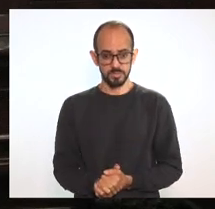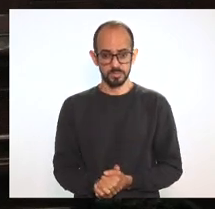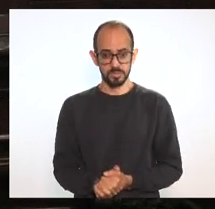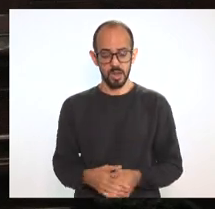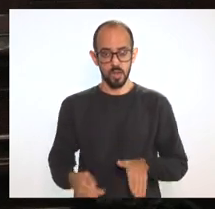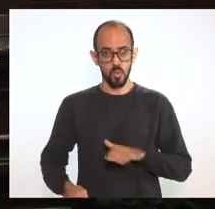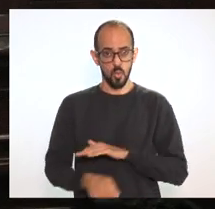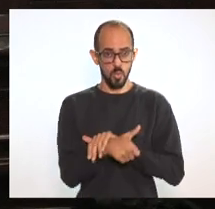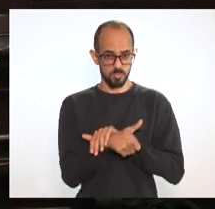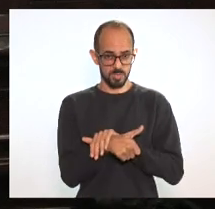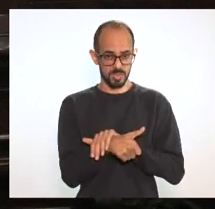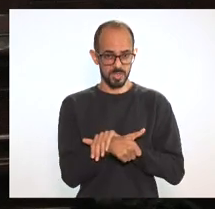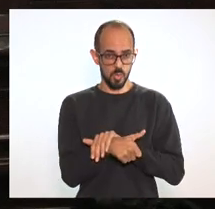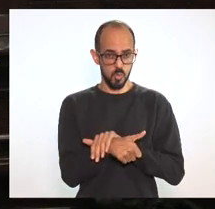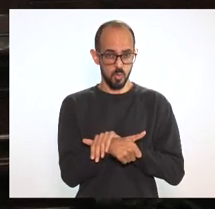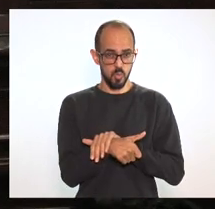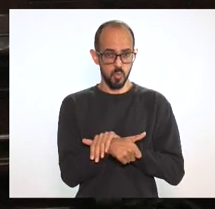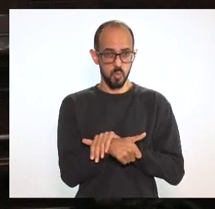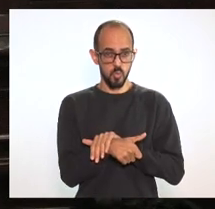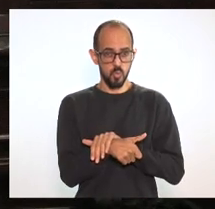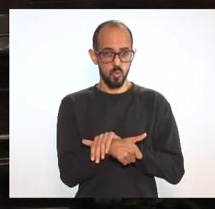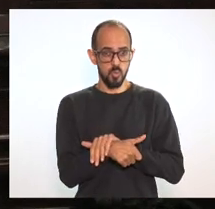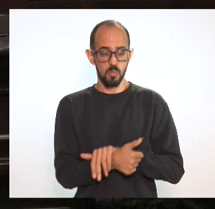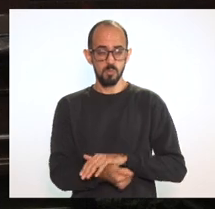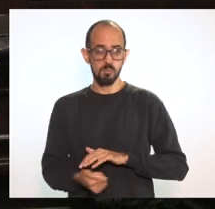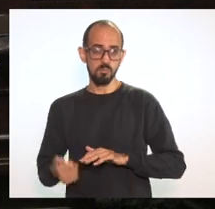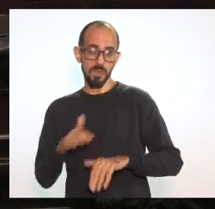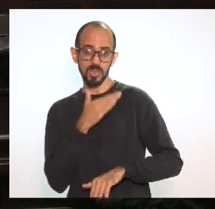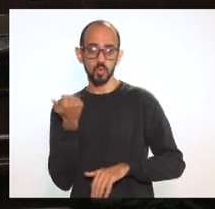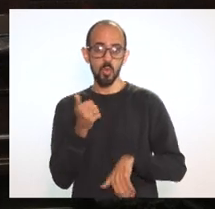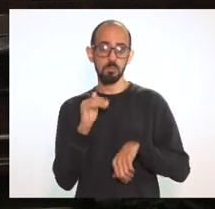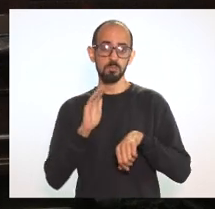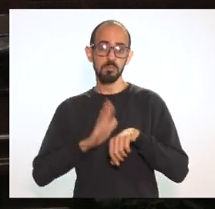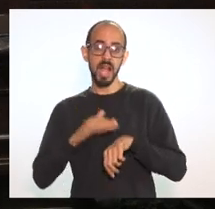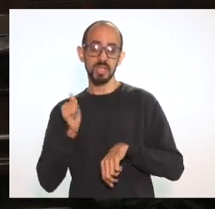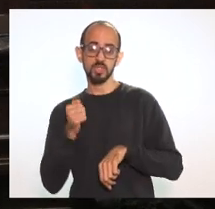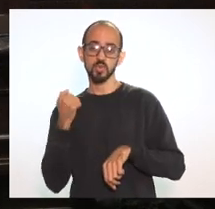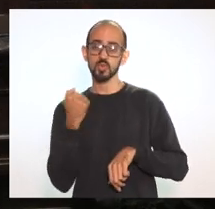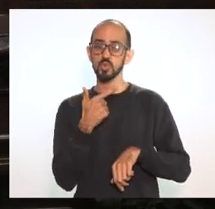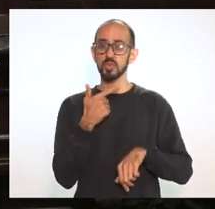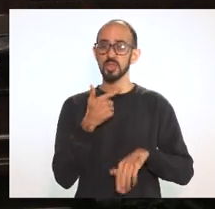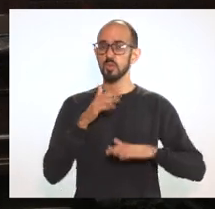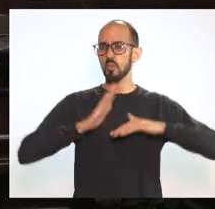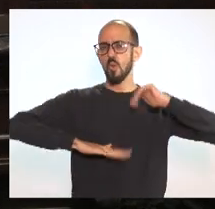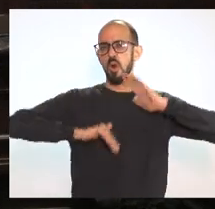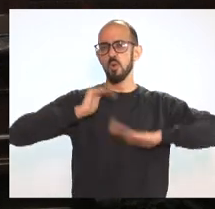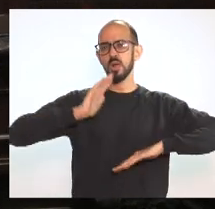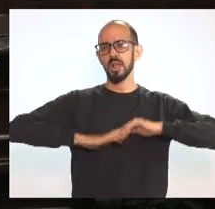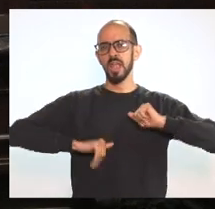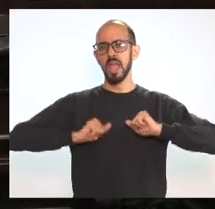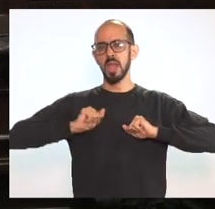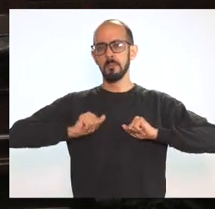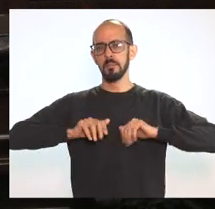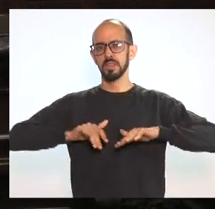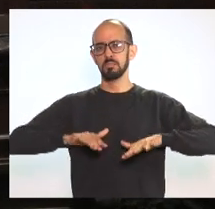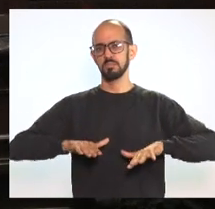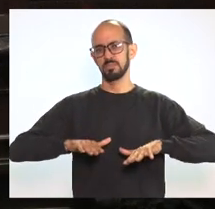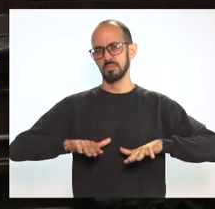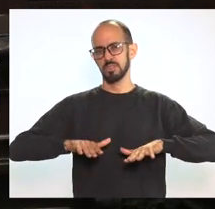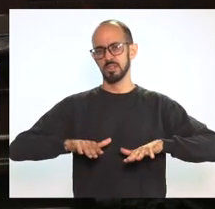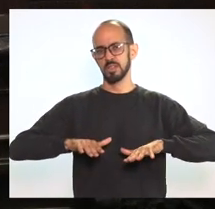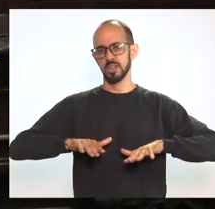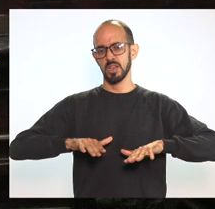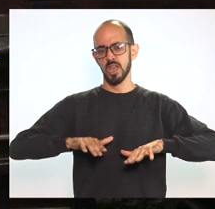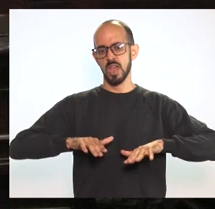corrupção matou e mata mais do que qualquer pandemia. A corrupção